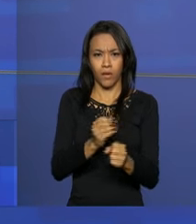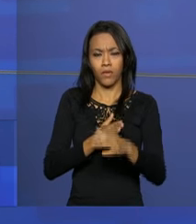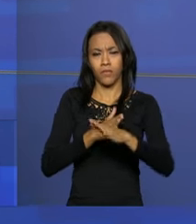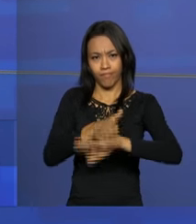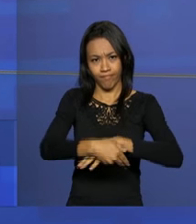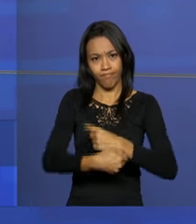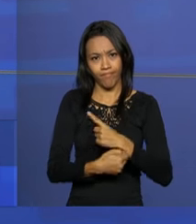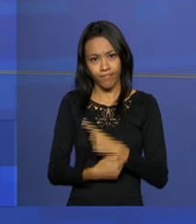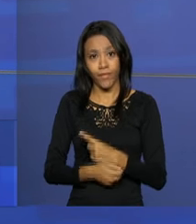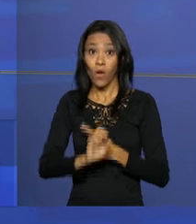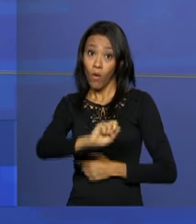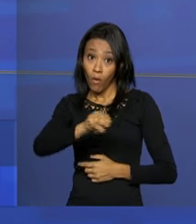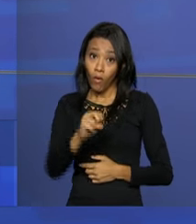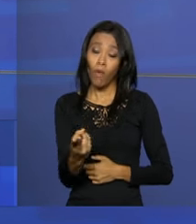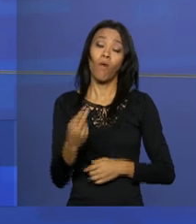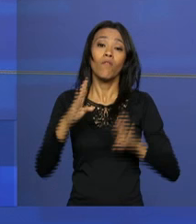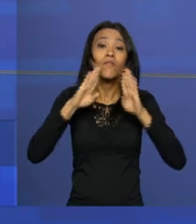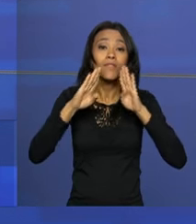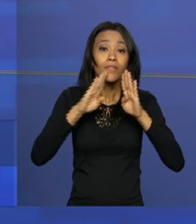twitter.com/tvnbr ou ainda